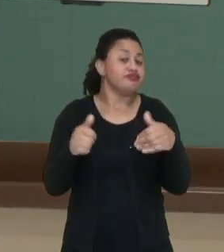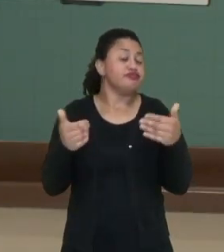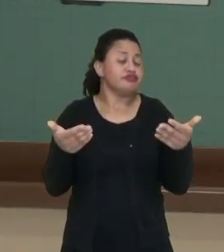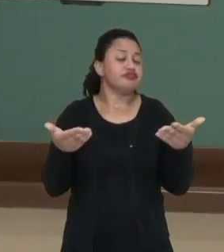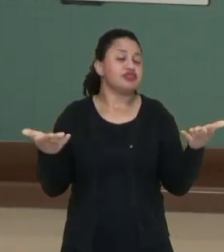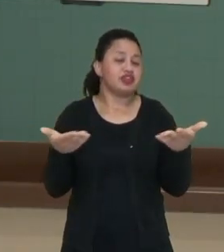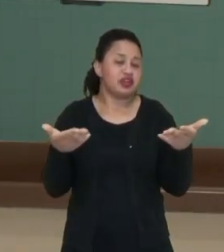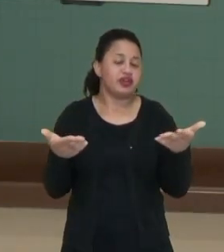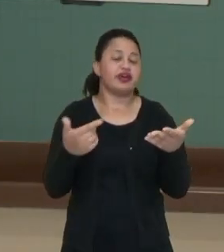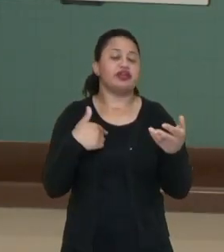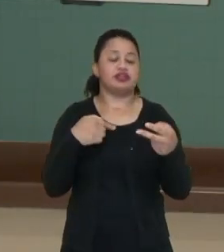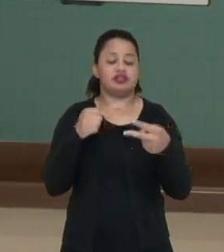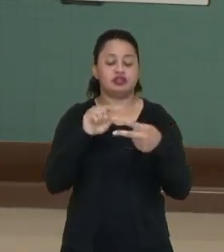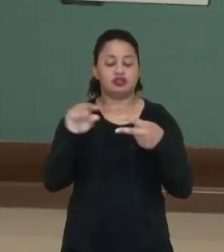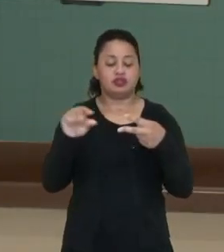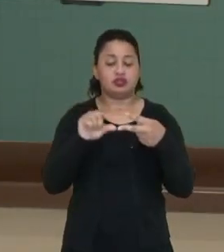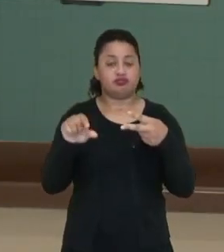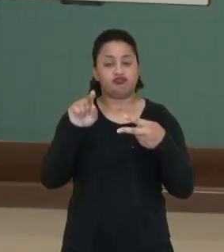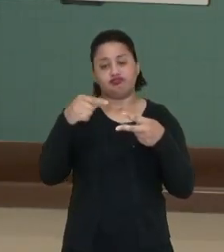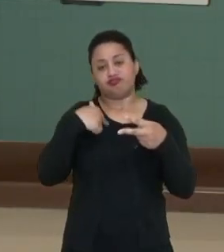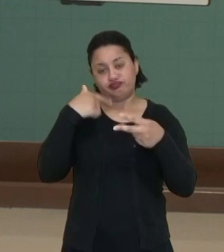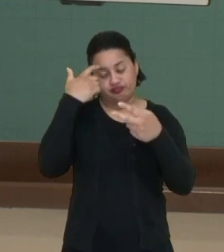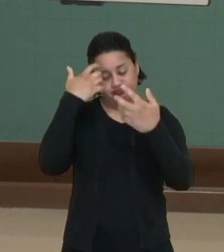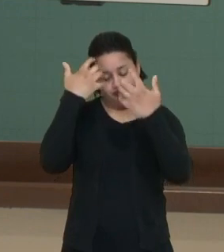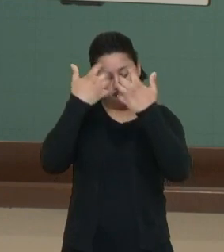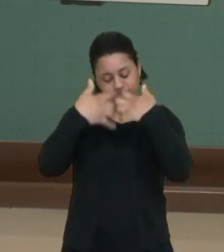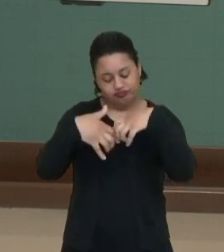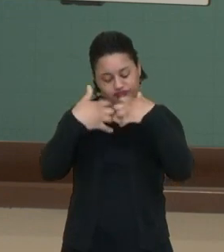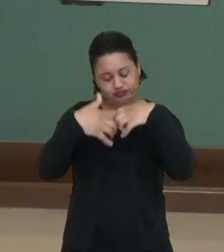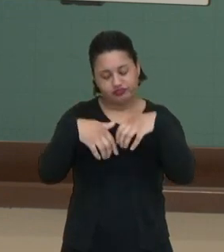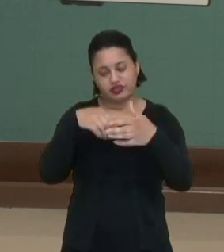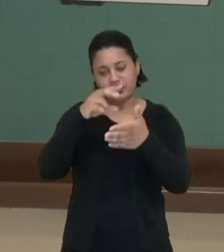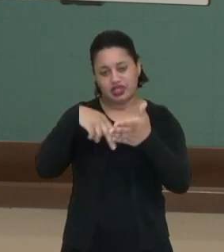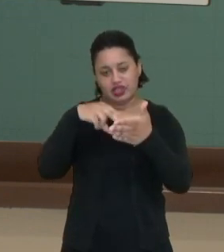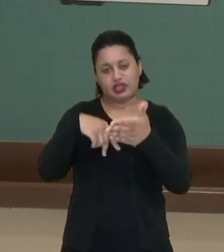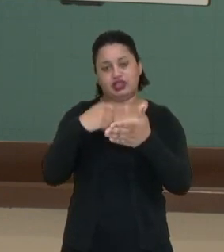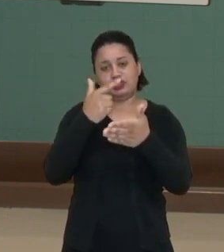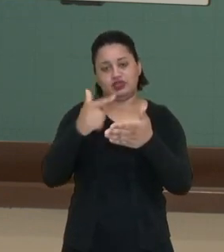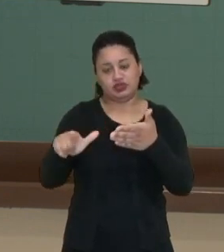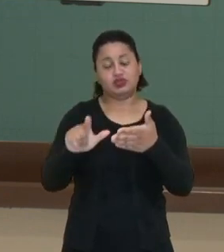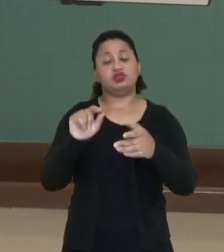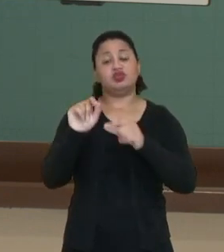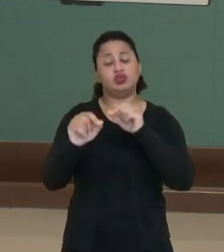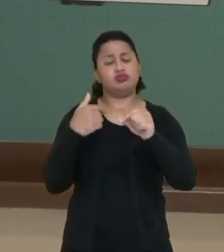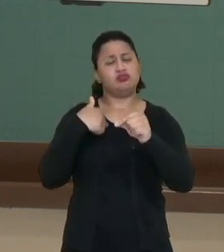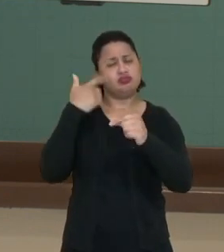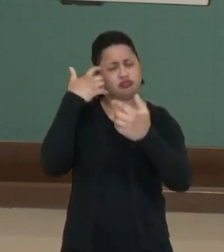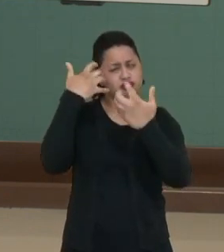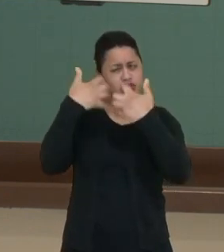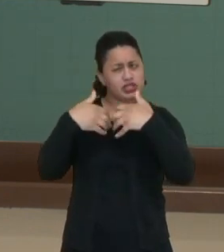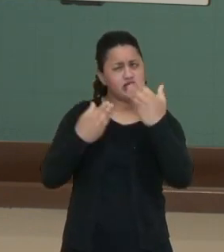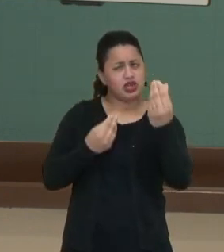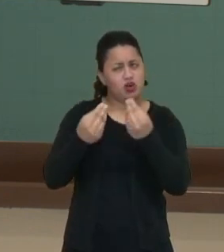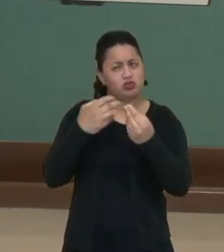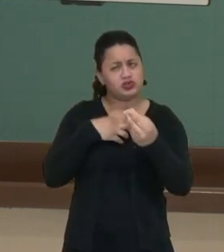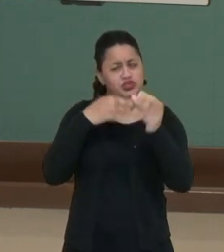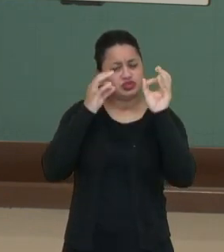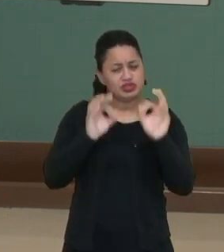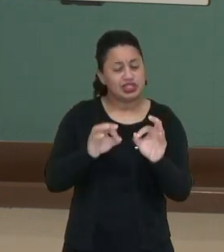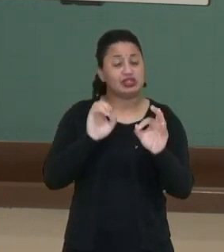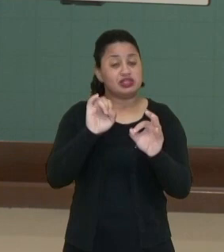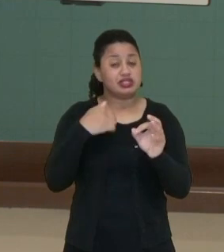eu vou deixar aqui essas duas frases para você. Releia ela, você já leu ela aqui comigo. Releia novamente, pense aí. E, se